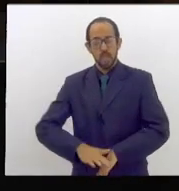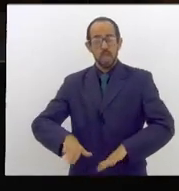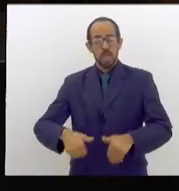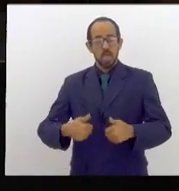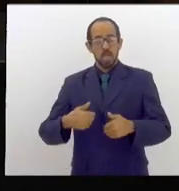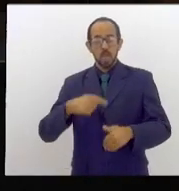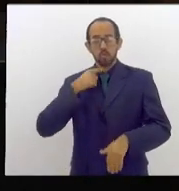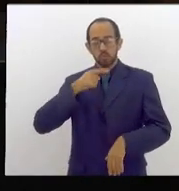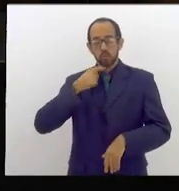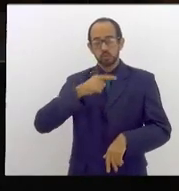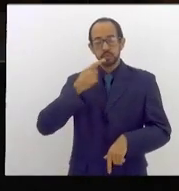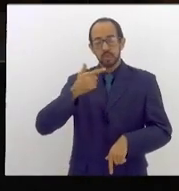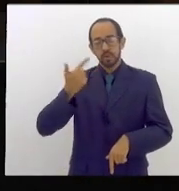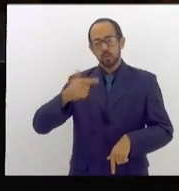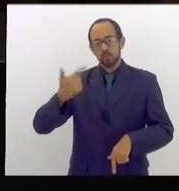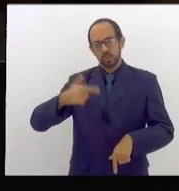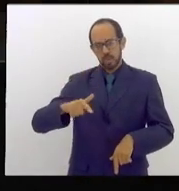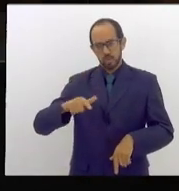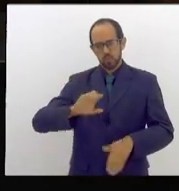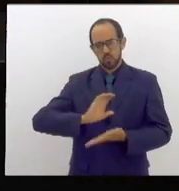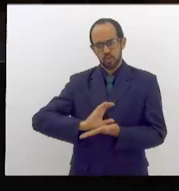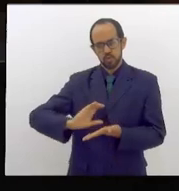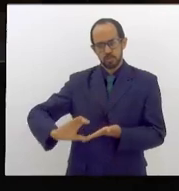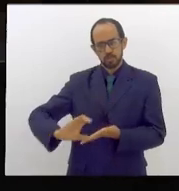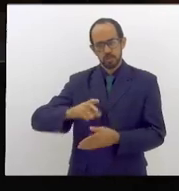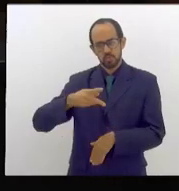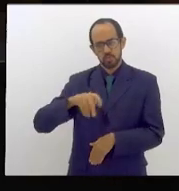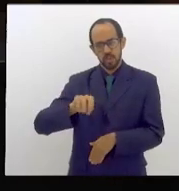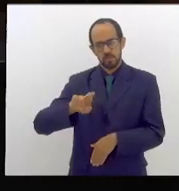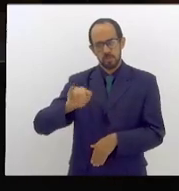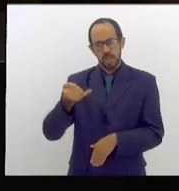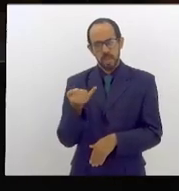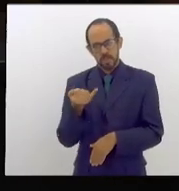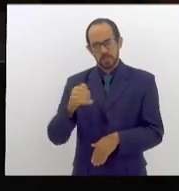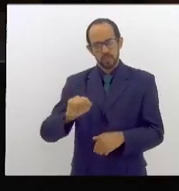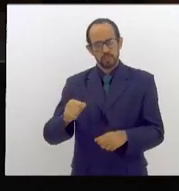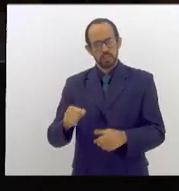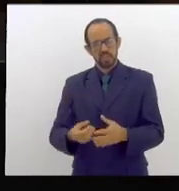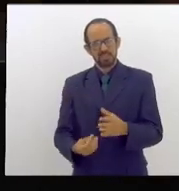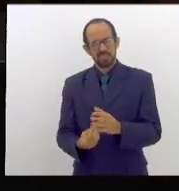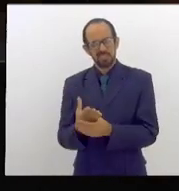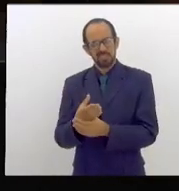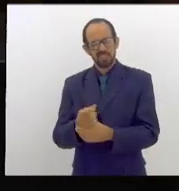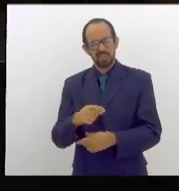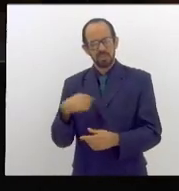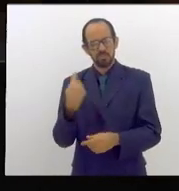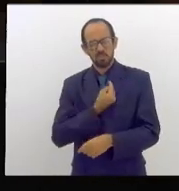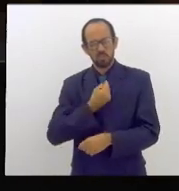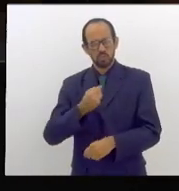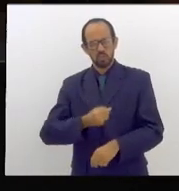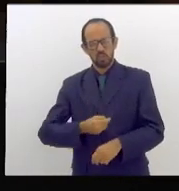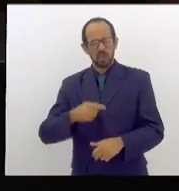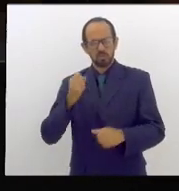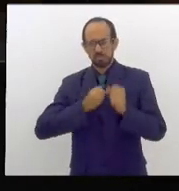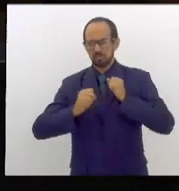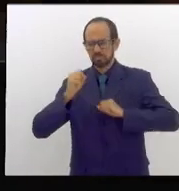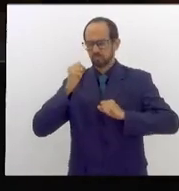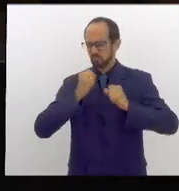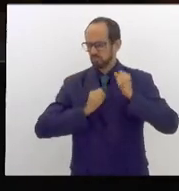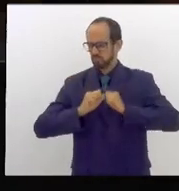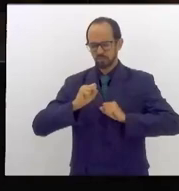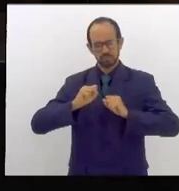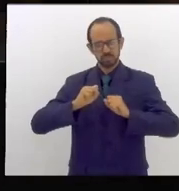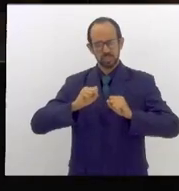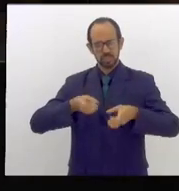orçamento previsto para você perde esse aumento nos causa arrepios diante de tanto escândalo que